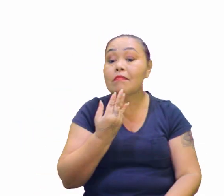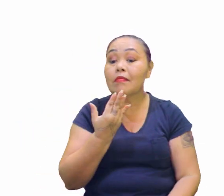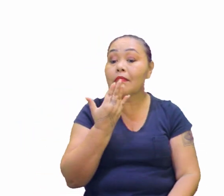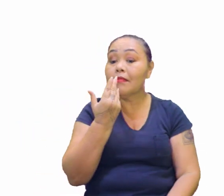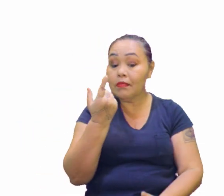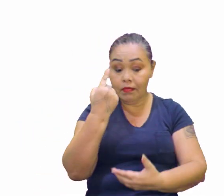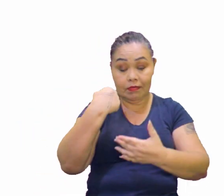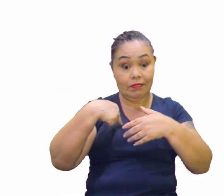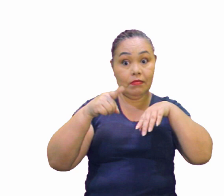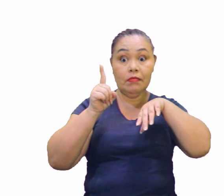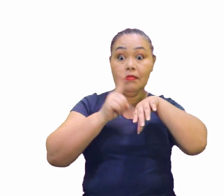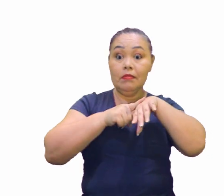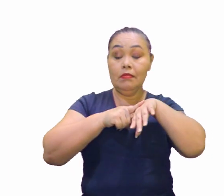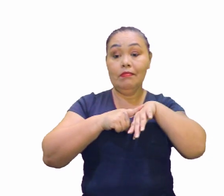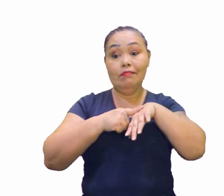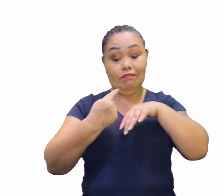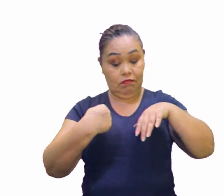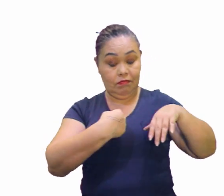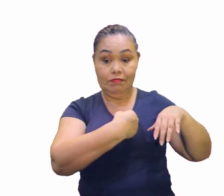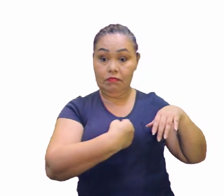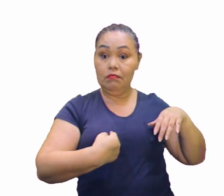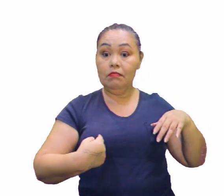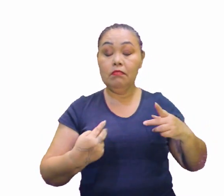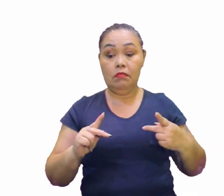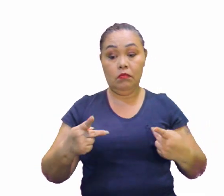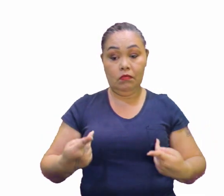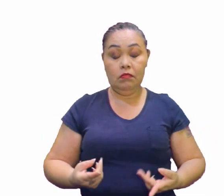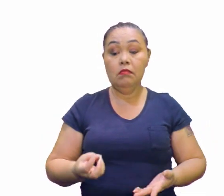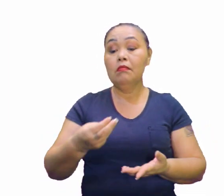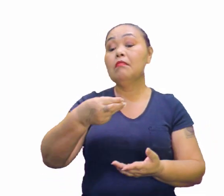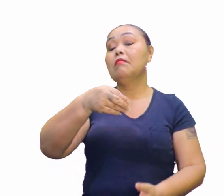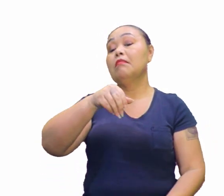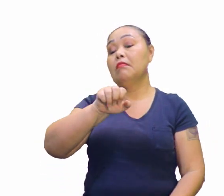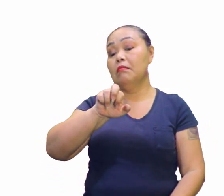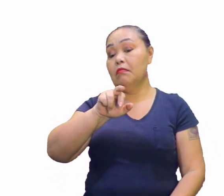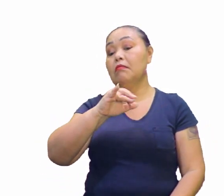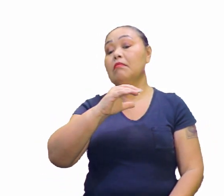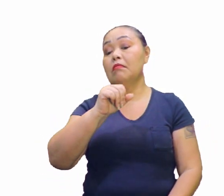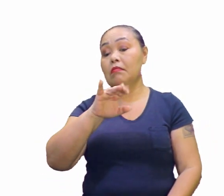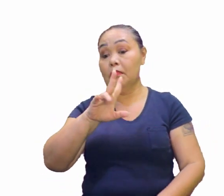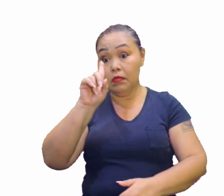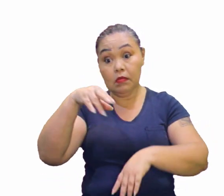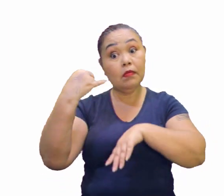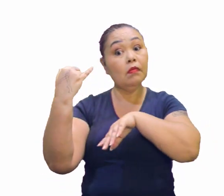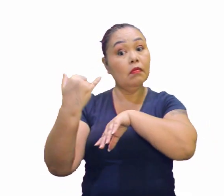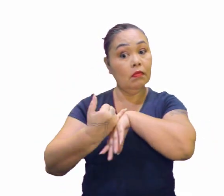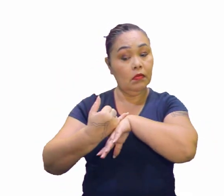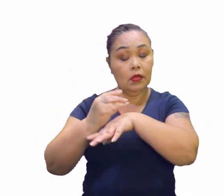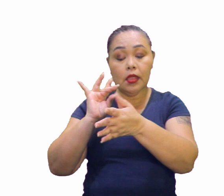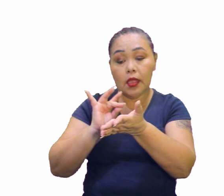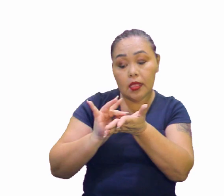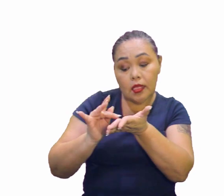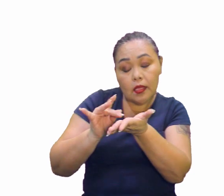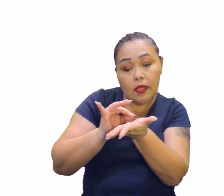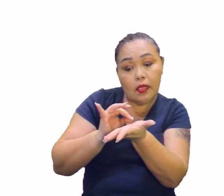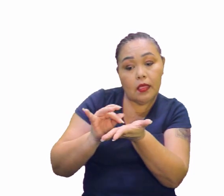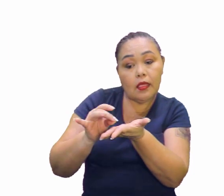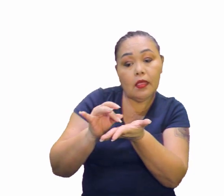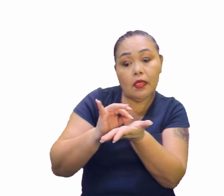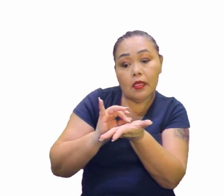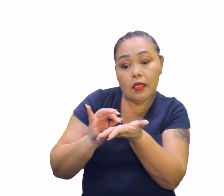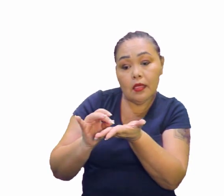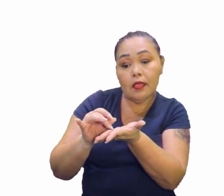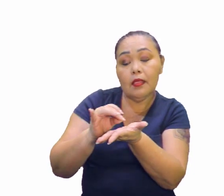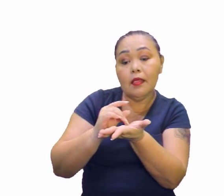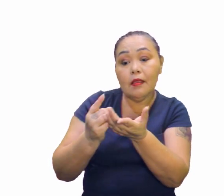se contaminar. Lembrando que mercúrio é um metal líquido e